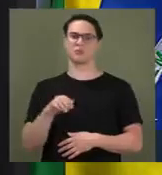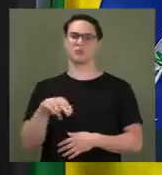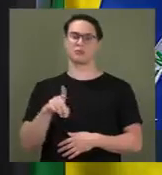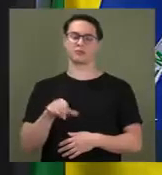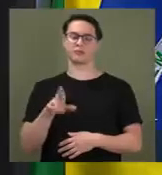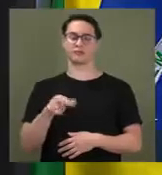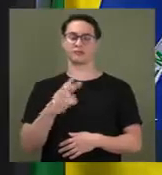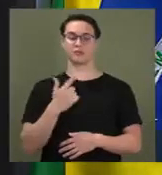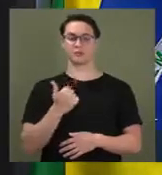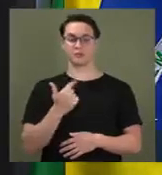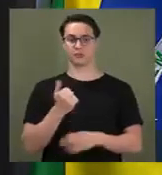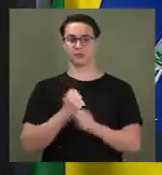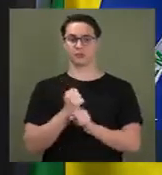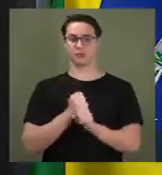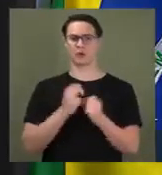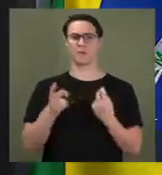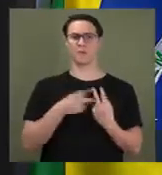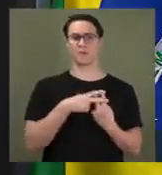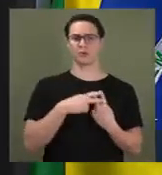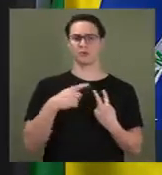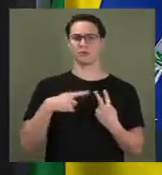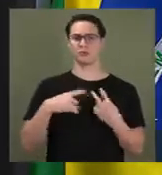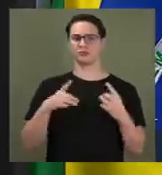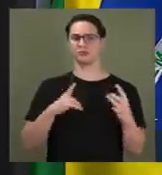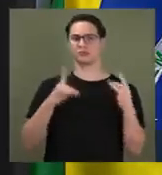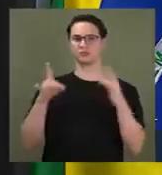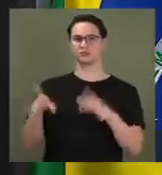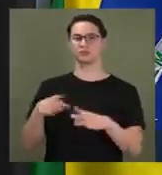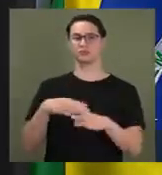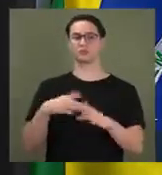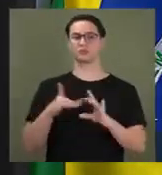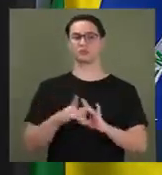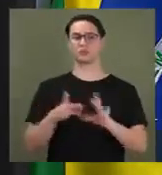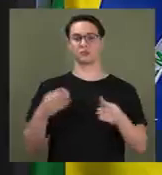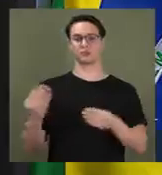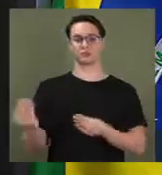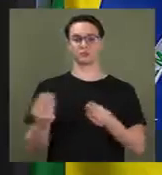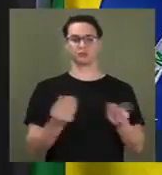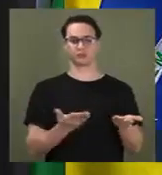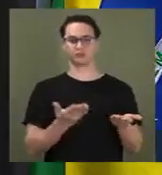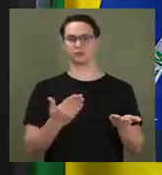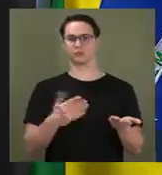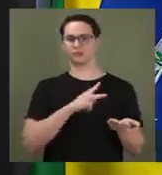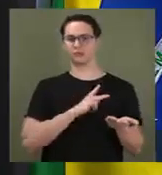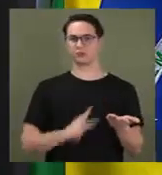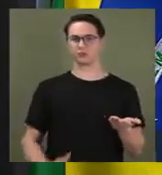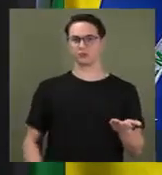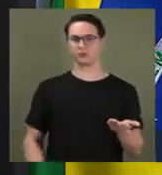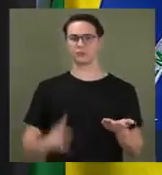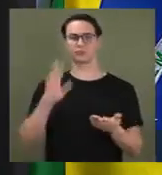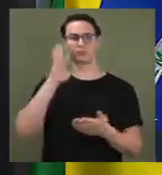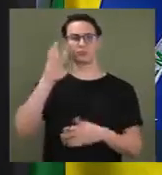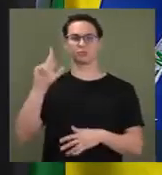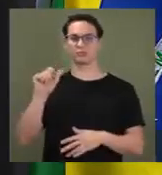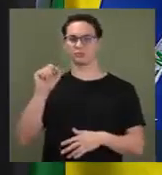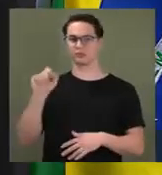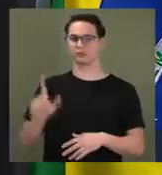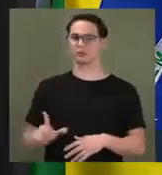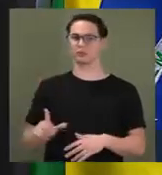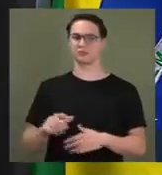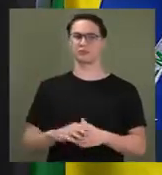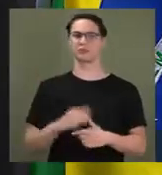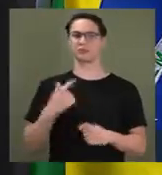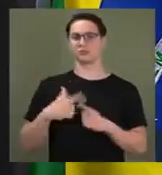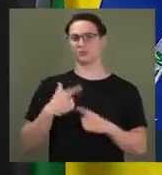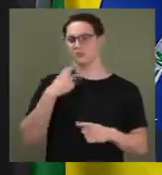na prisão, renunciou à oferta de libertação do então presidente da África do Sul, porque ele